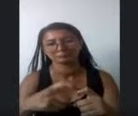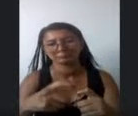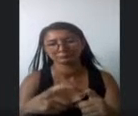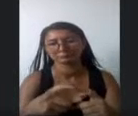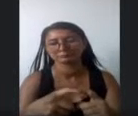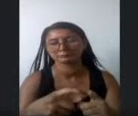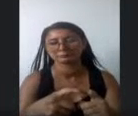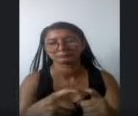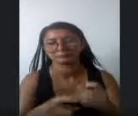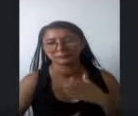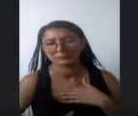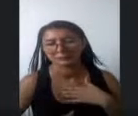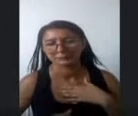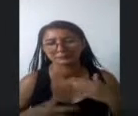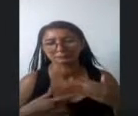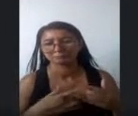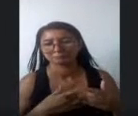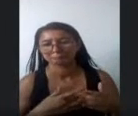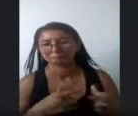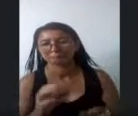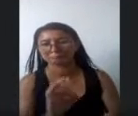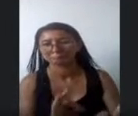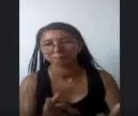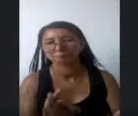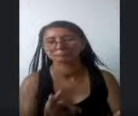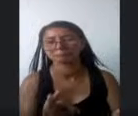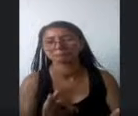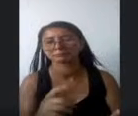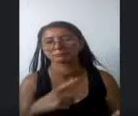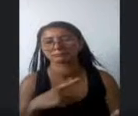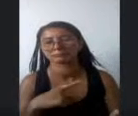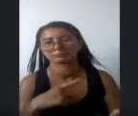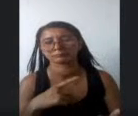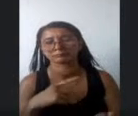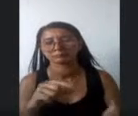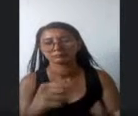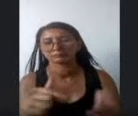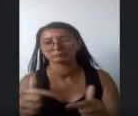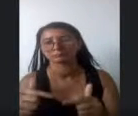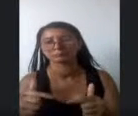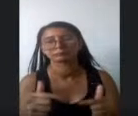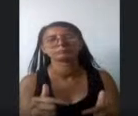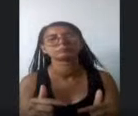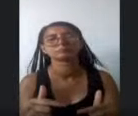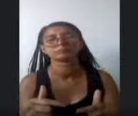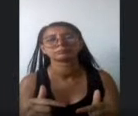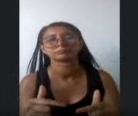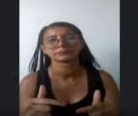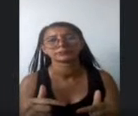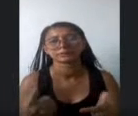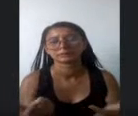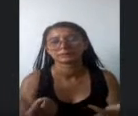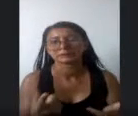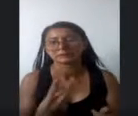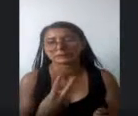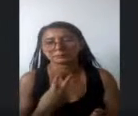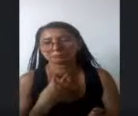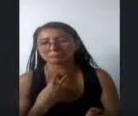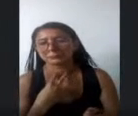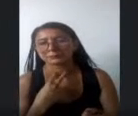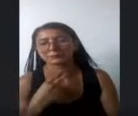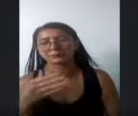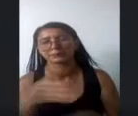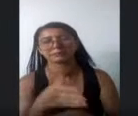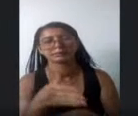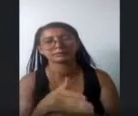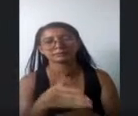construção civil, quando o Kécio falou aí dos trabalhadores que não tinham condições de procurar o serviço. O que foi que nós identificamos?